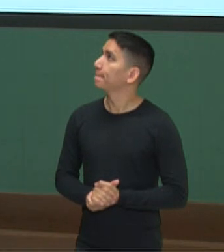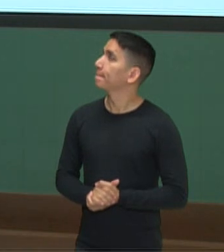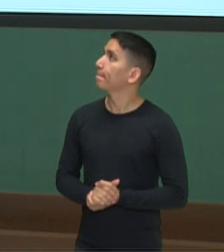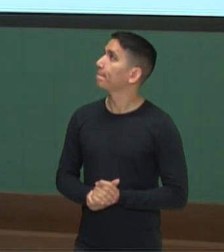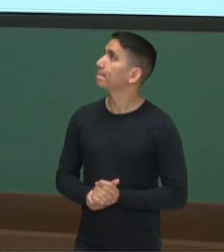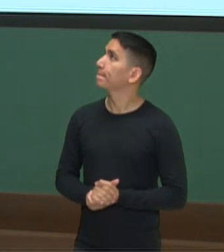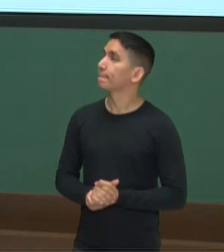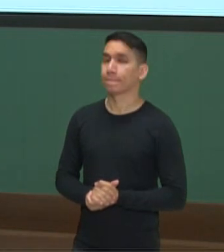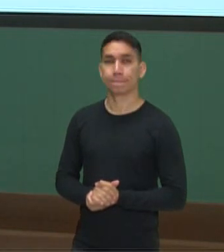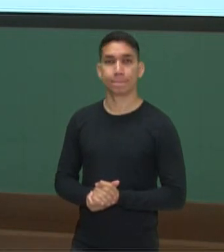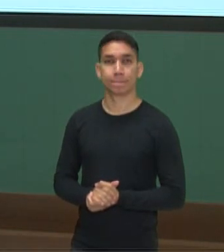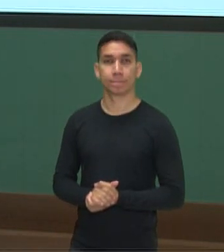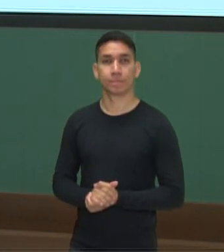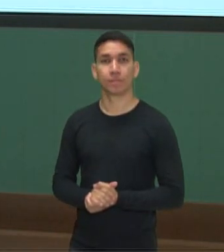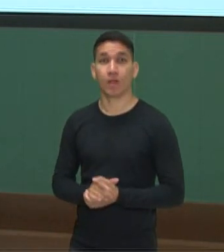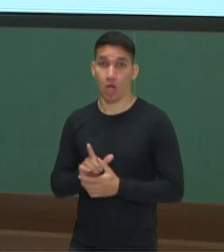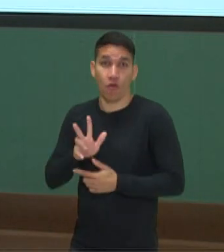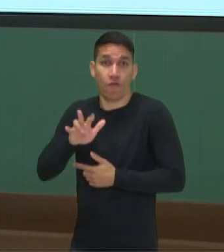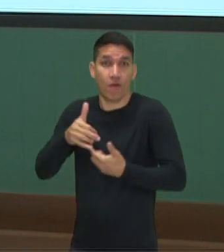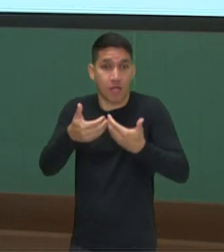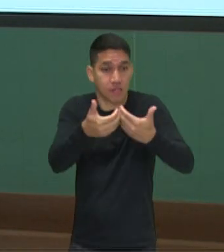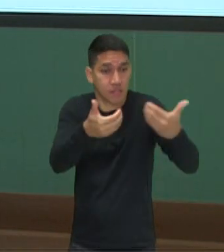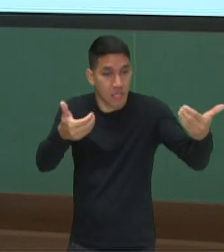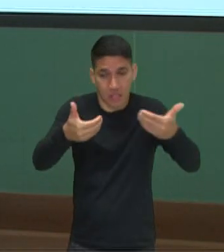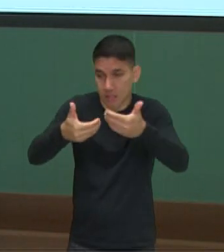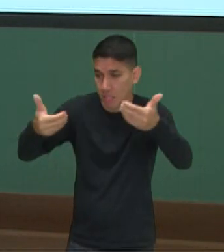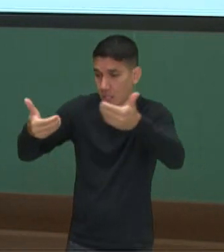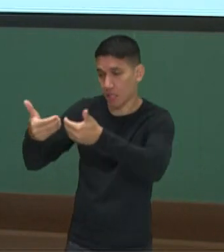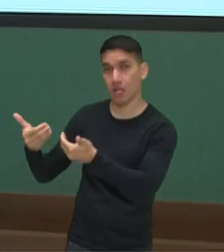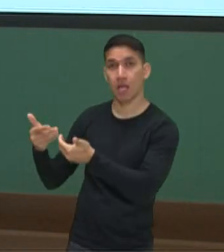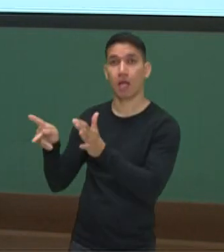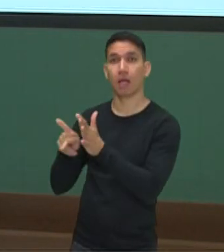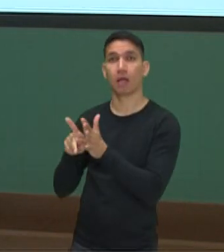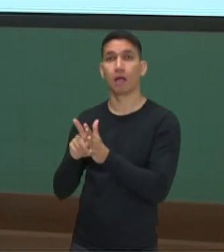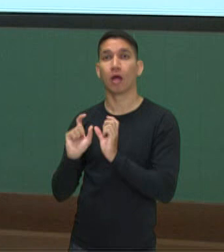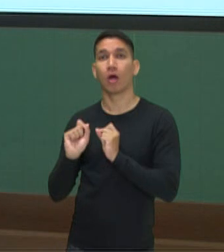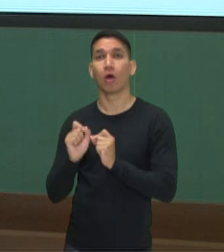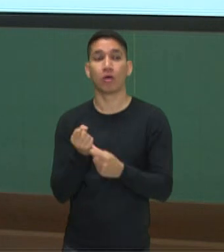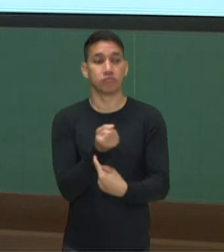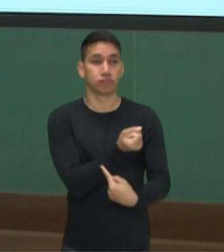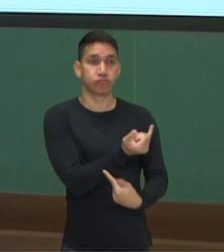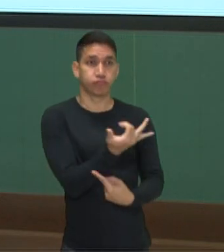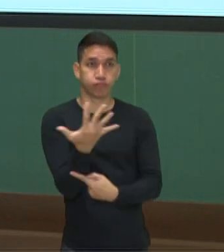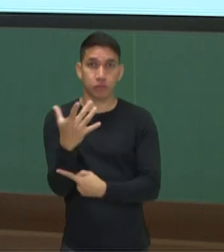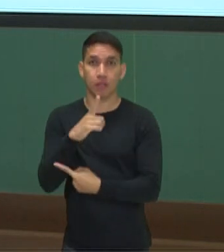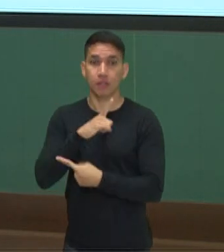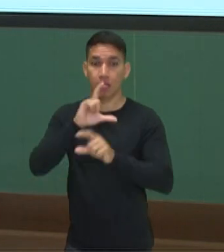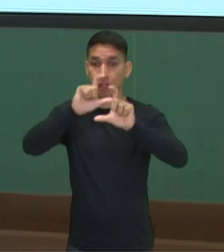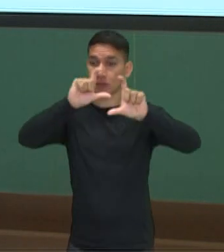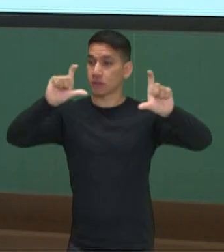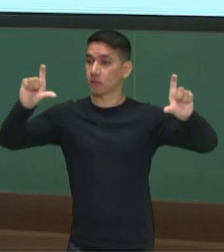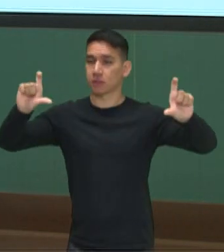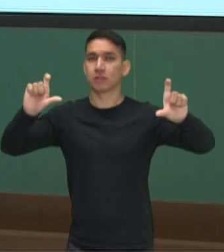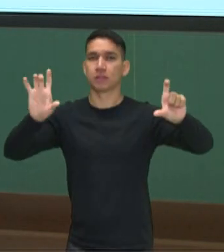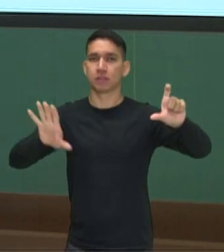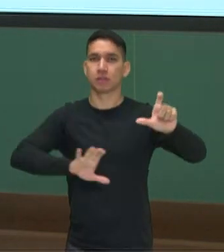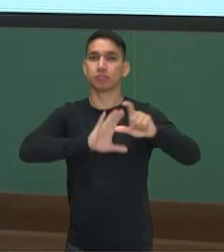divididos por 3. Vou separar os termos daquele polinômio que está aqui na parte de cima no